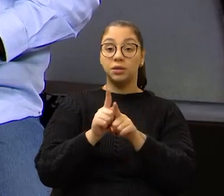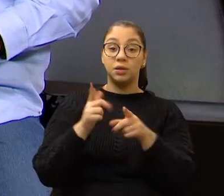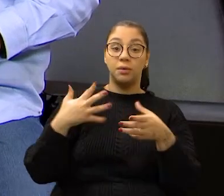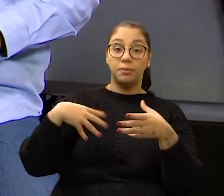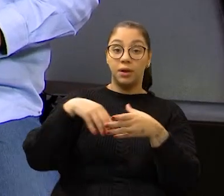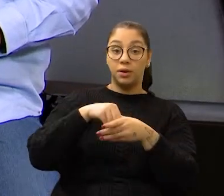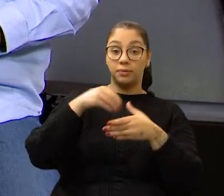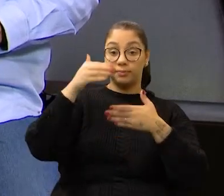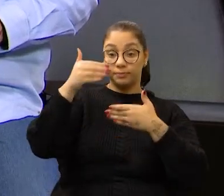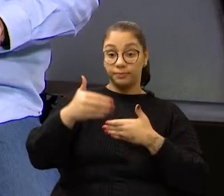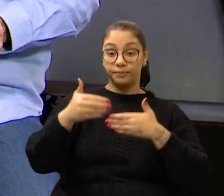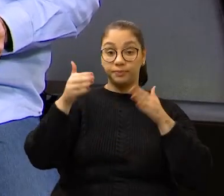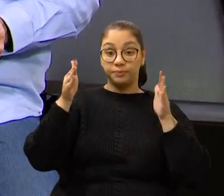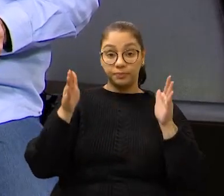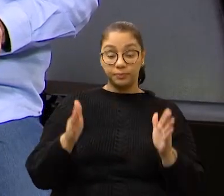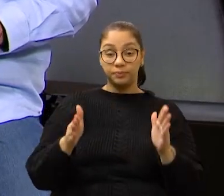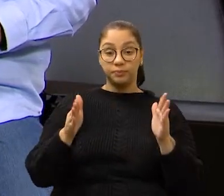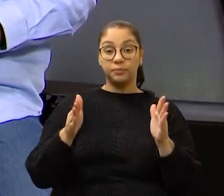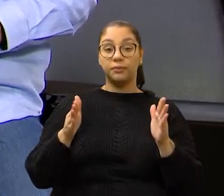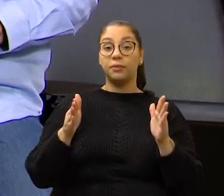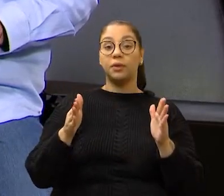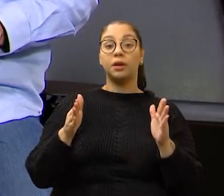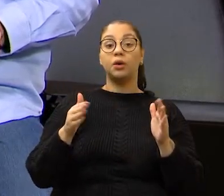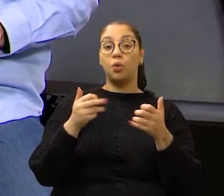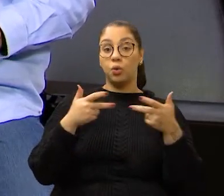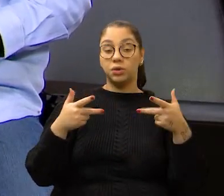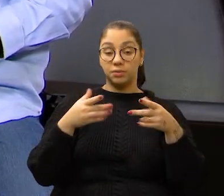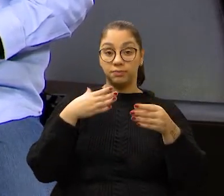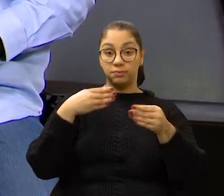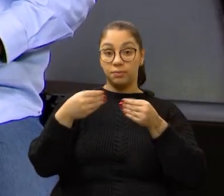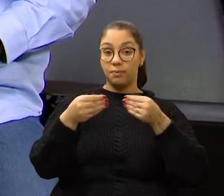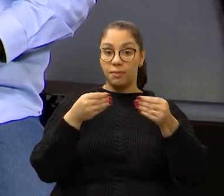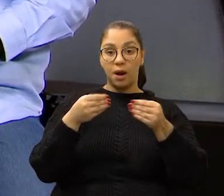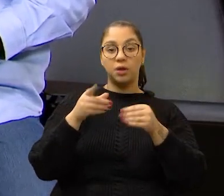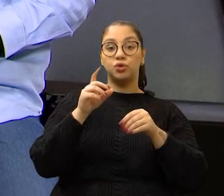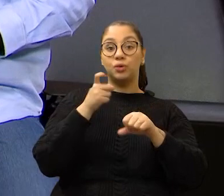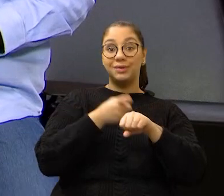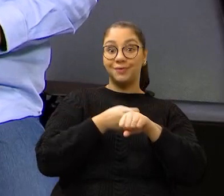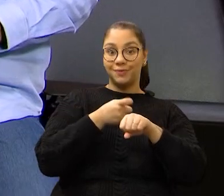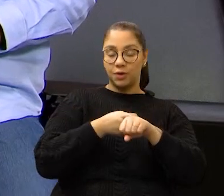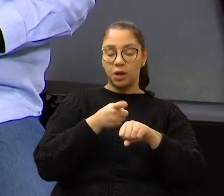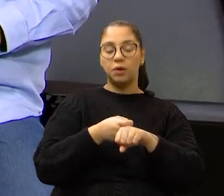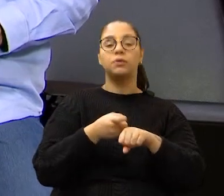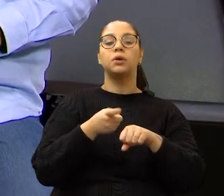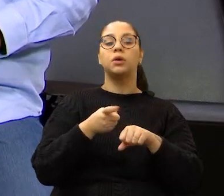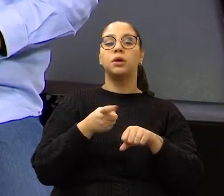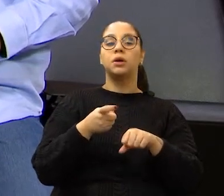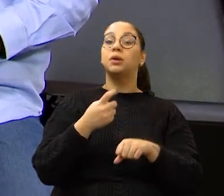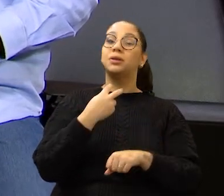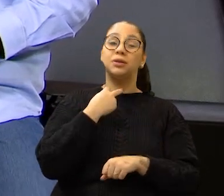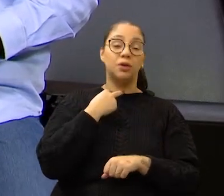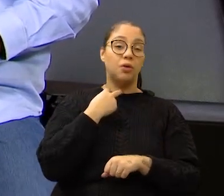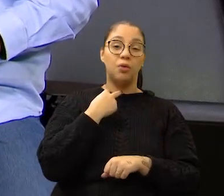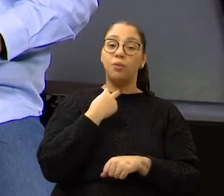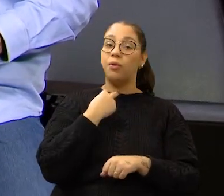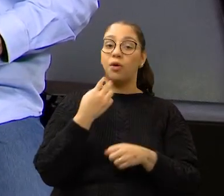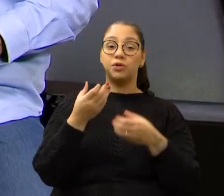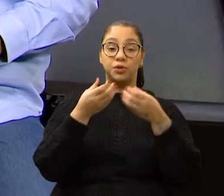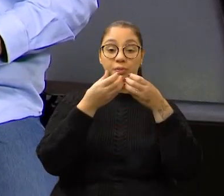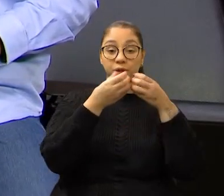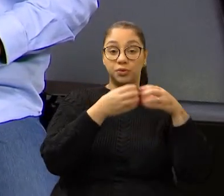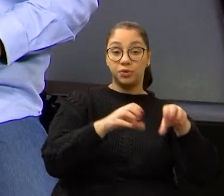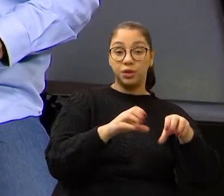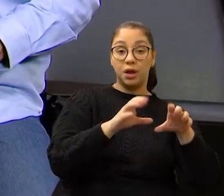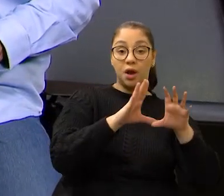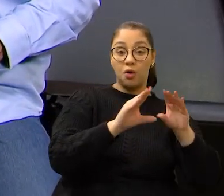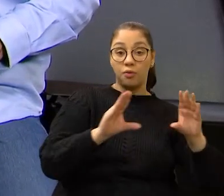uma caixa de fibra de vidro ou de outro material que seja resistente, não pode prejudicar a comodidade